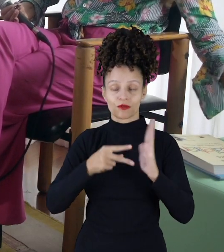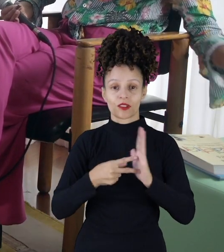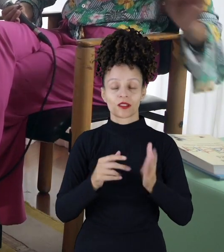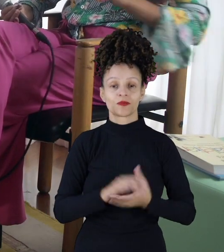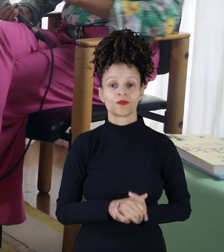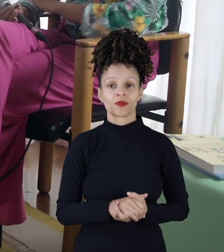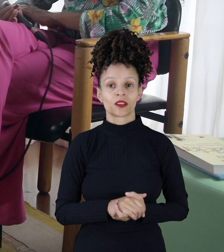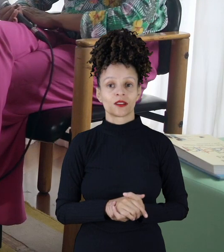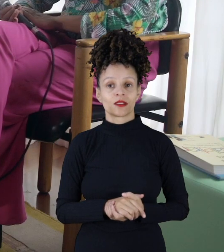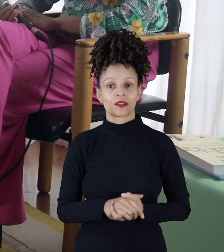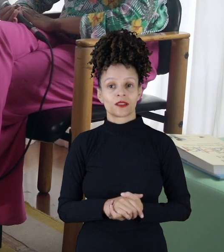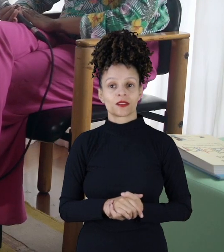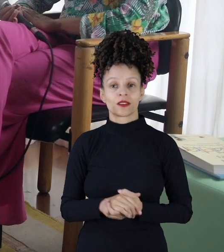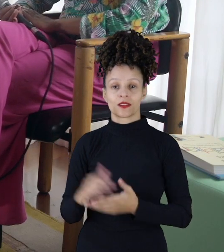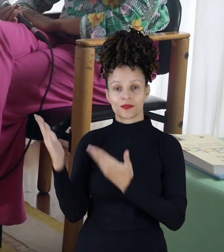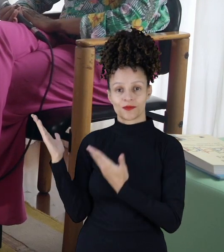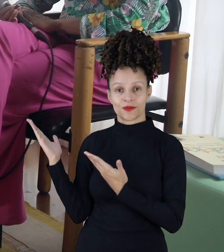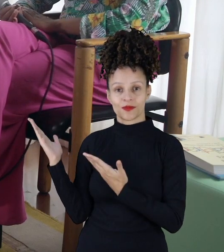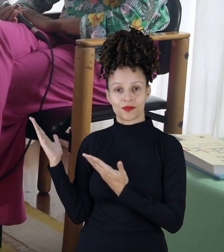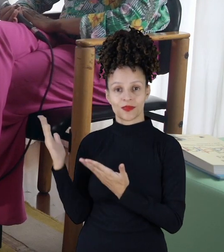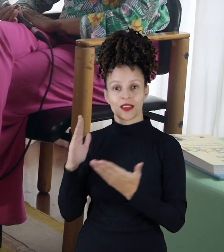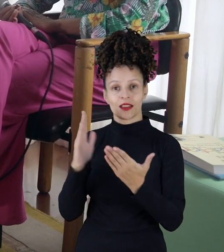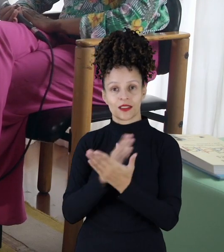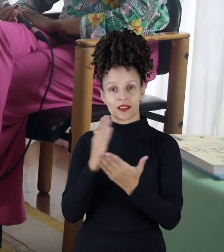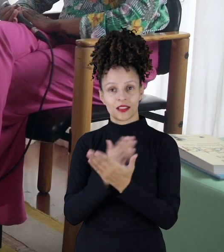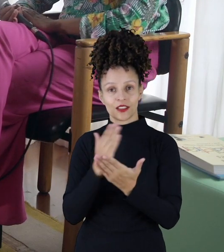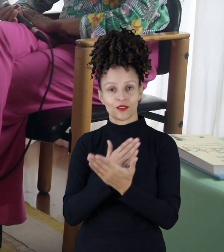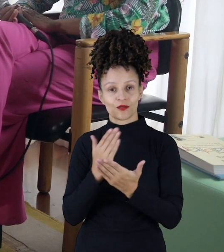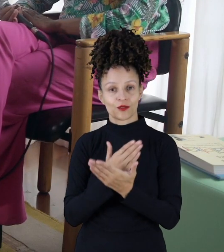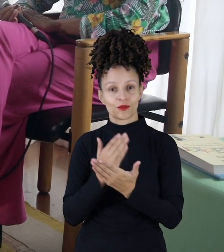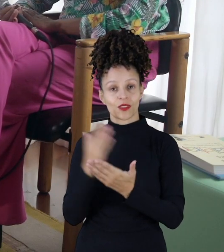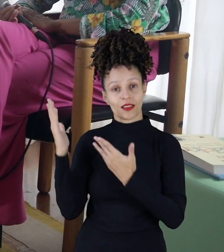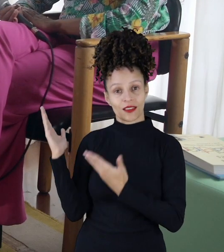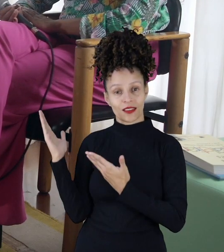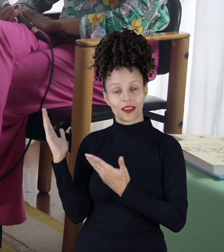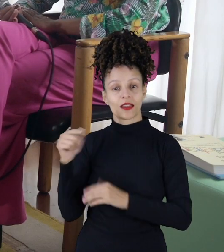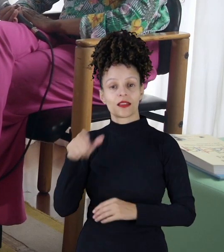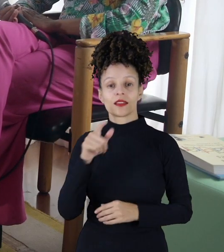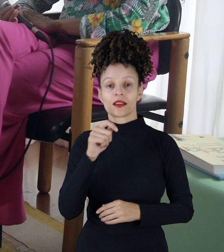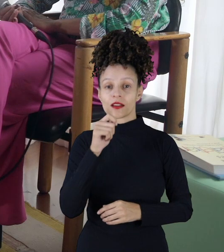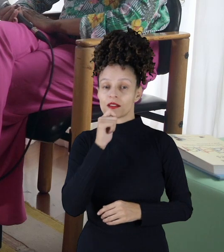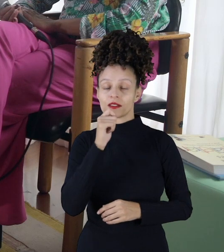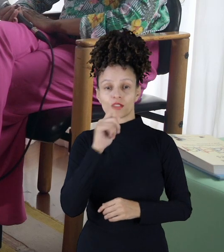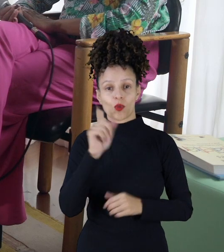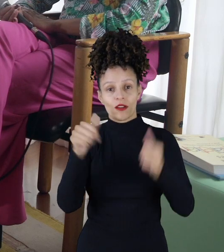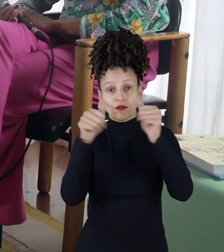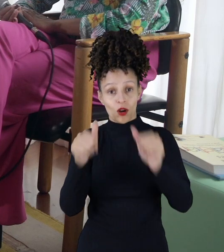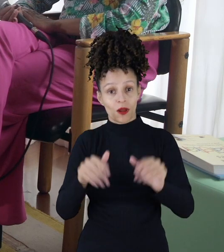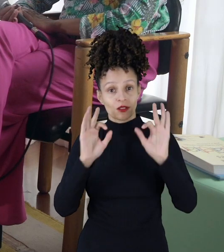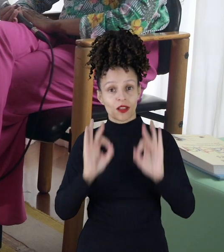ser o beijinho, pode ser o beijo mesmo. Aqui tem é um livro todo em quadrinhos, o pessoal eu chamo de neocordel, porque ele não